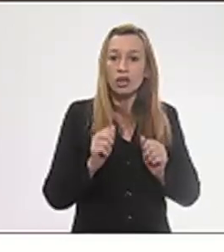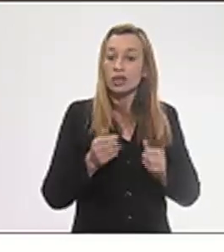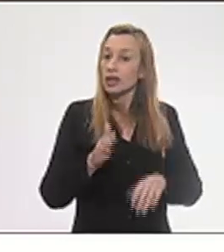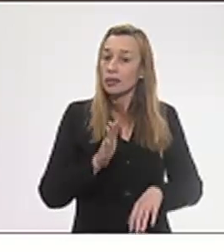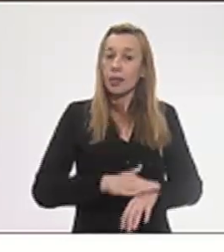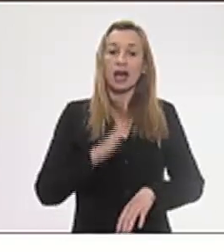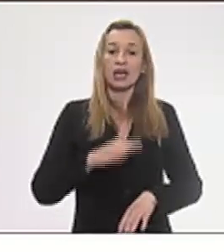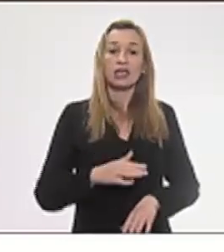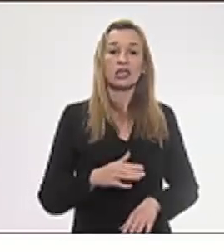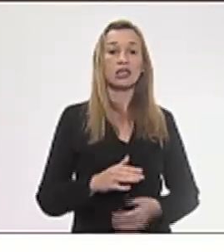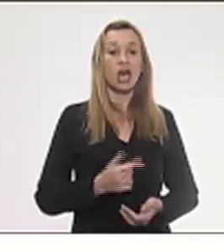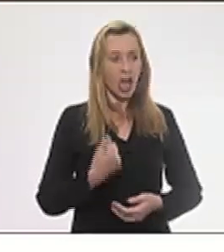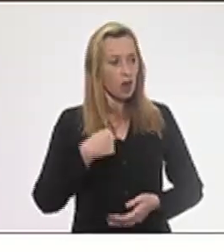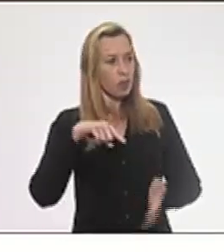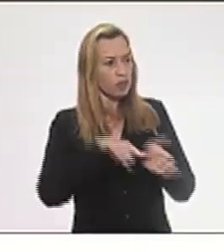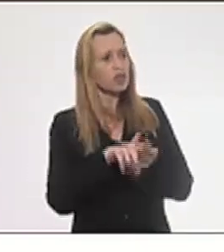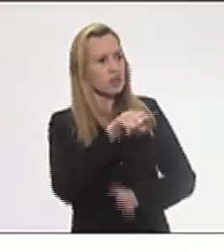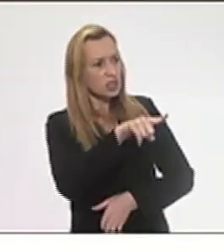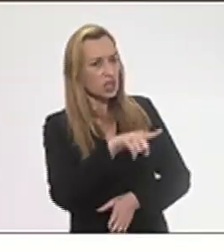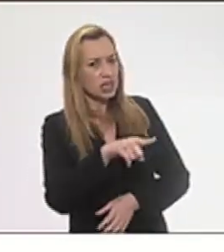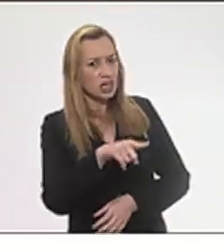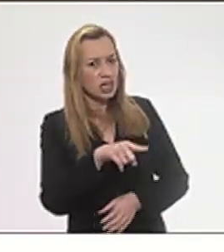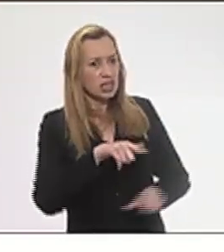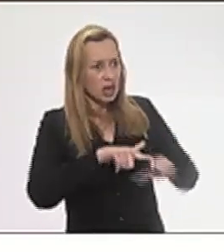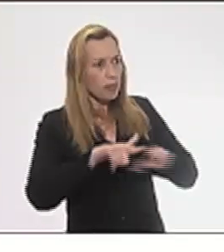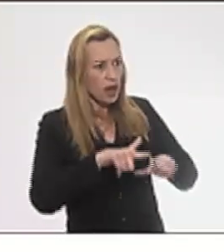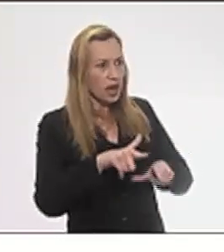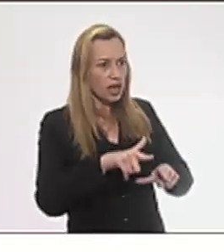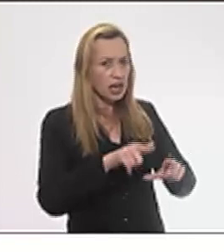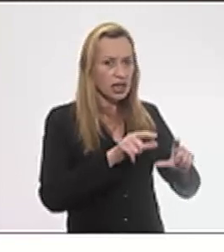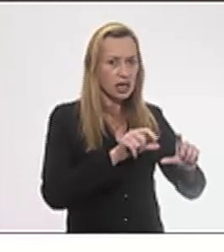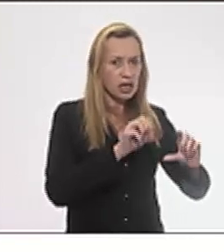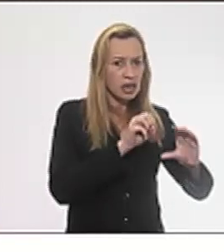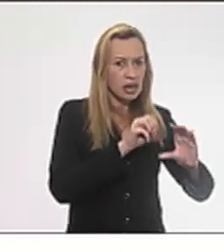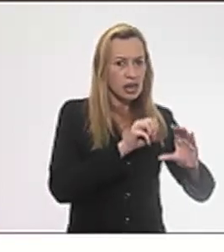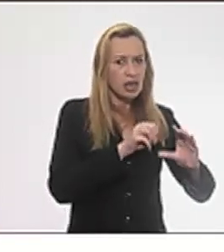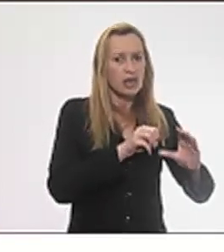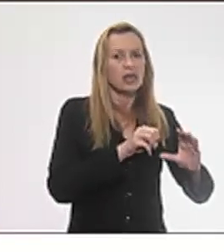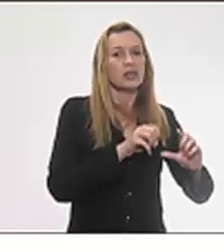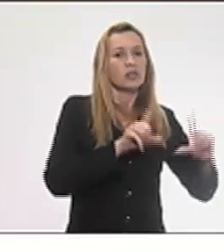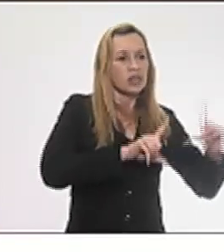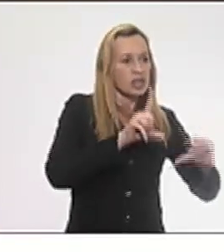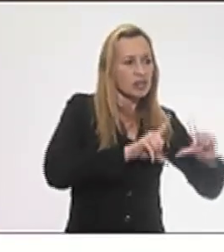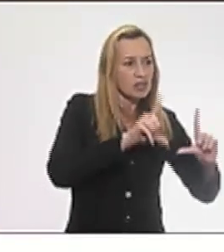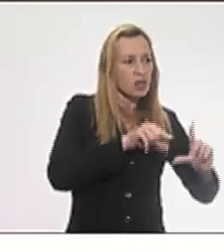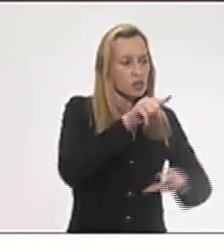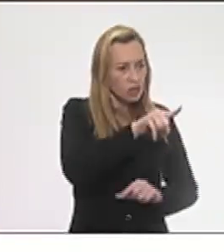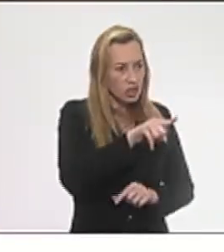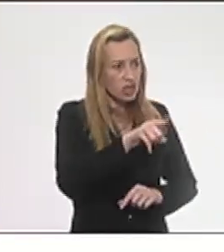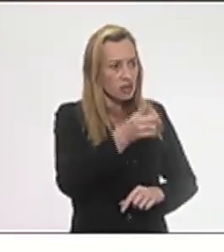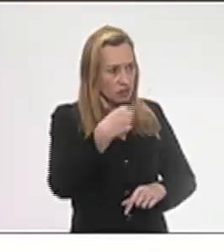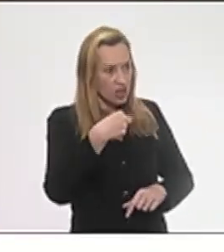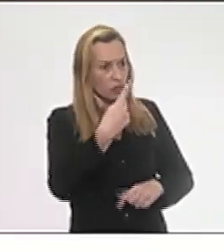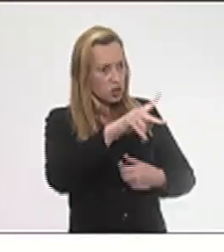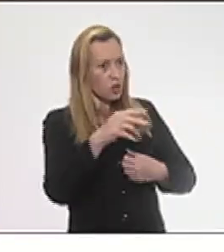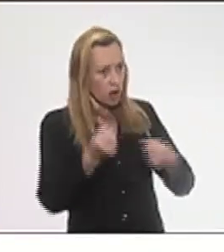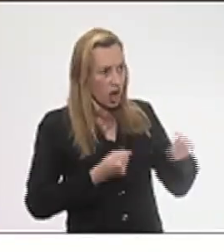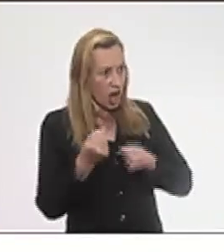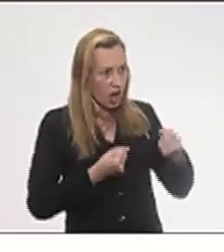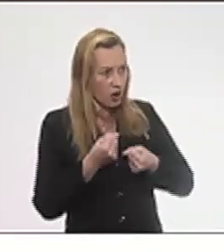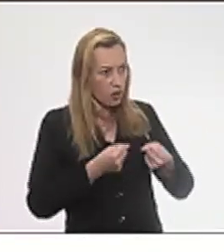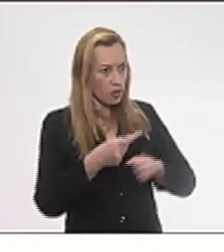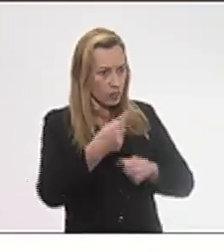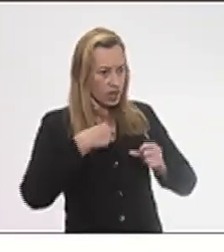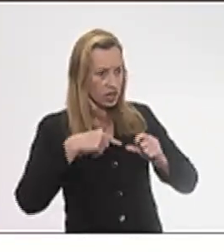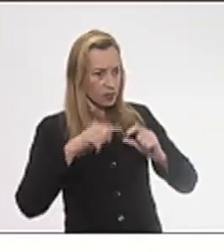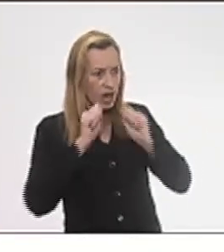E eu perguntei para ele: você trabalha para essa emissora? Quando você saiu da emissora para vir aqui à casa Lerge, você veio no seu carro ou você veio no